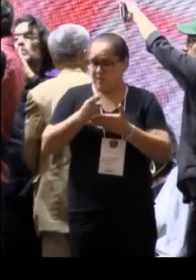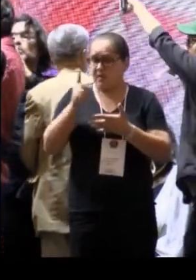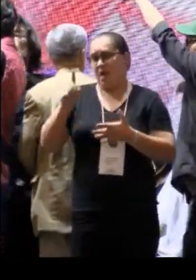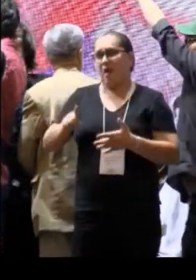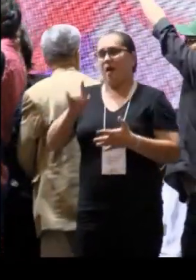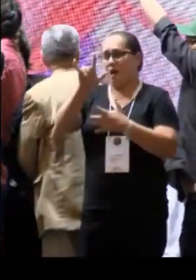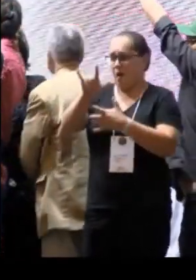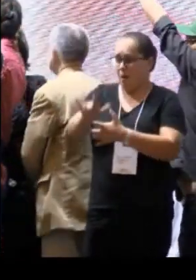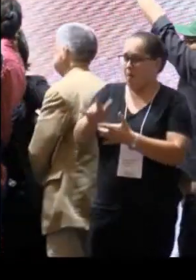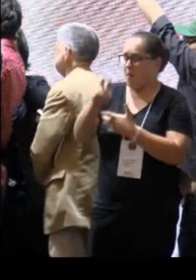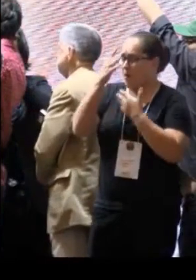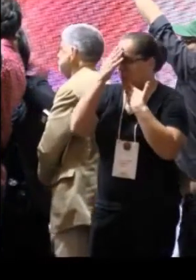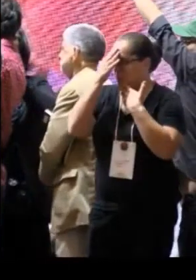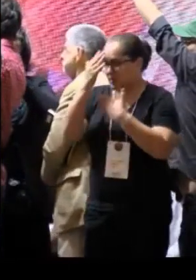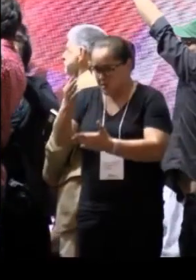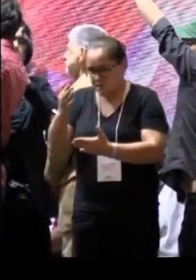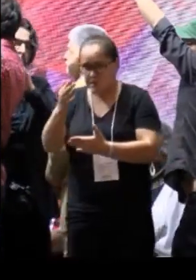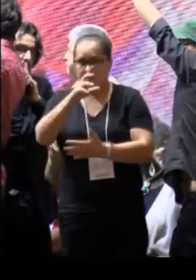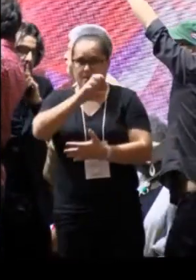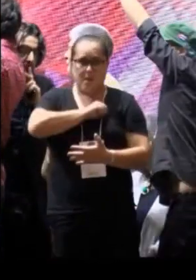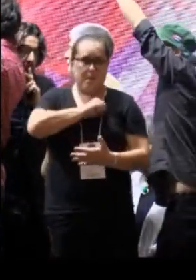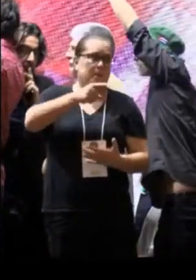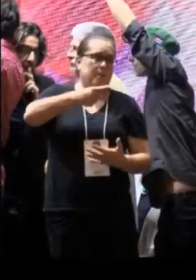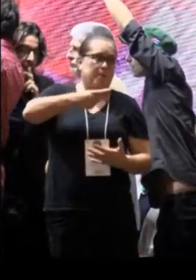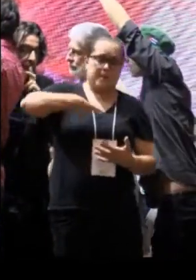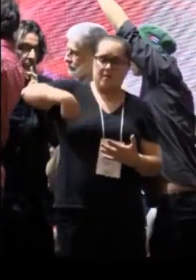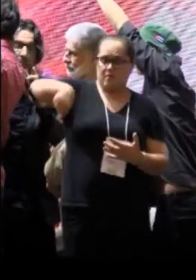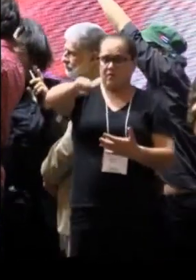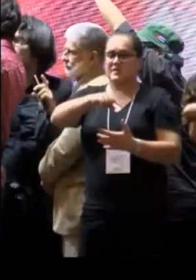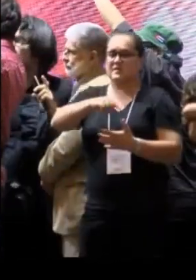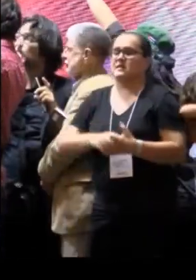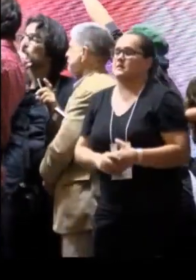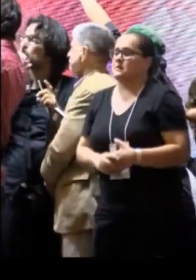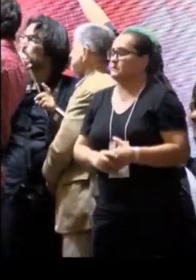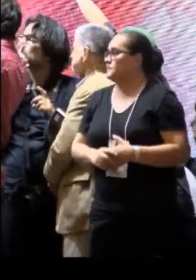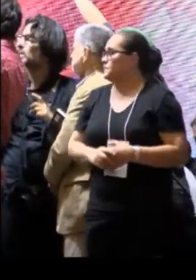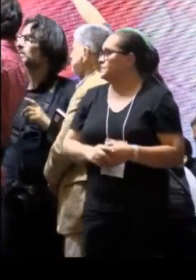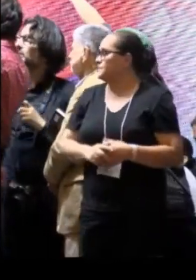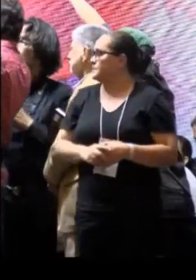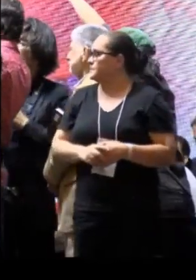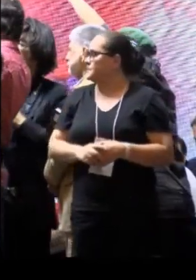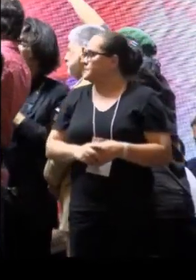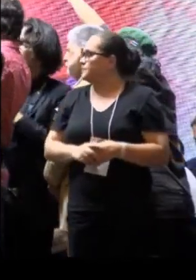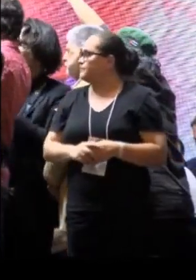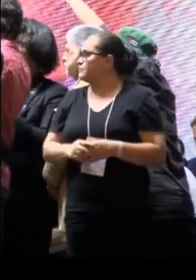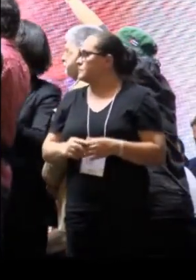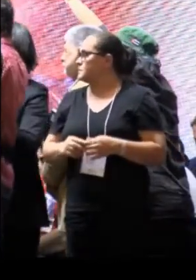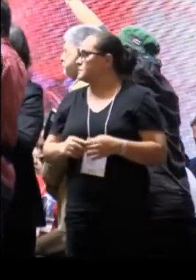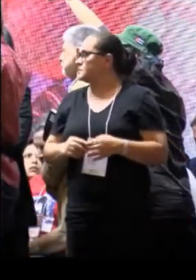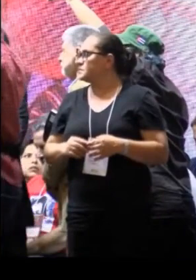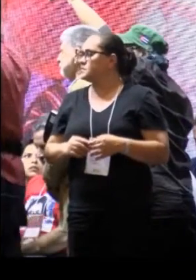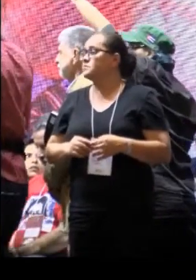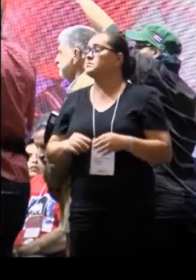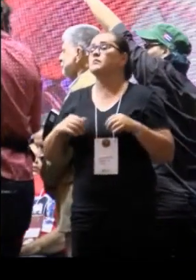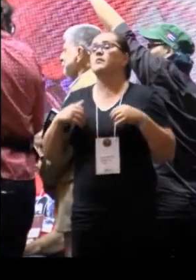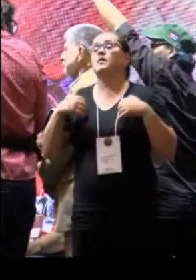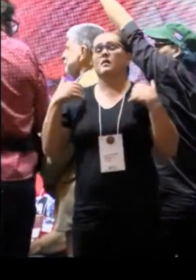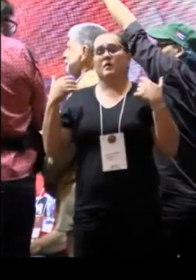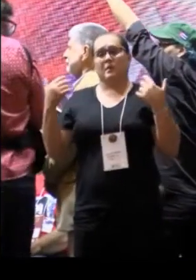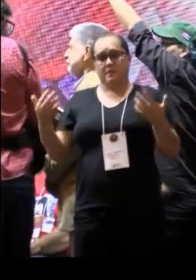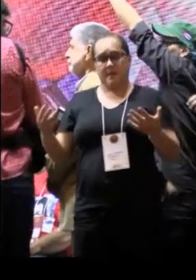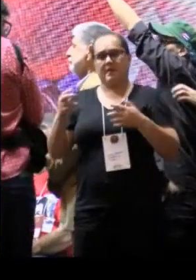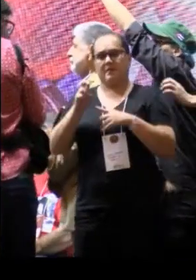de agradecimento, de amor, de reconhecimento. E vocês, para mim, são muito mais do que isso. Durante